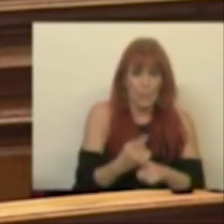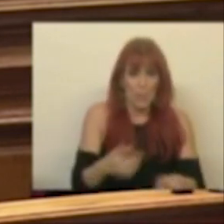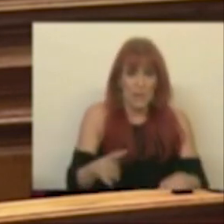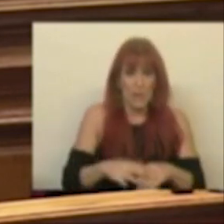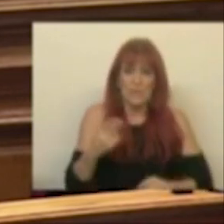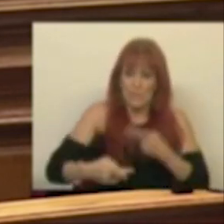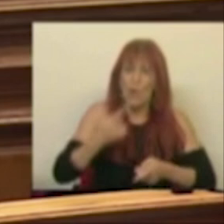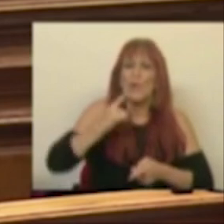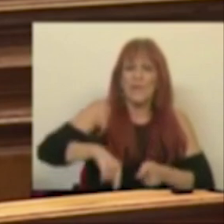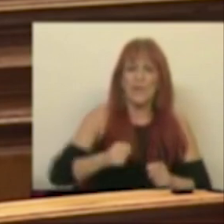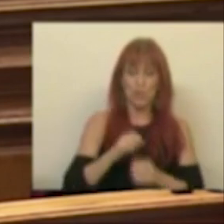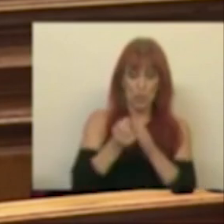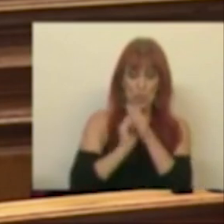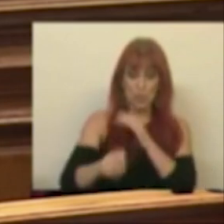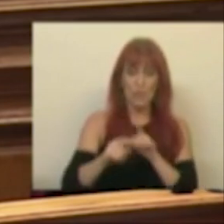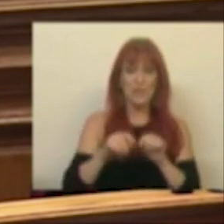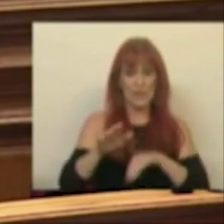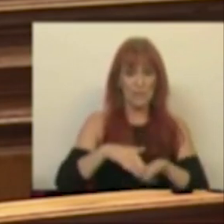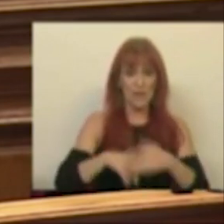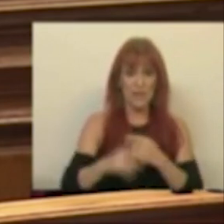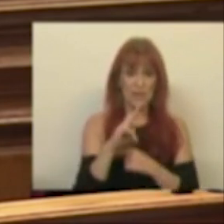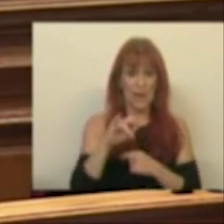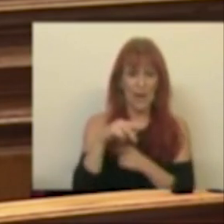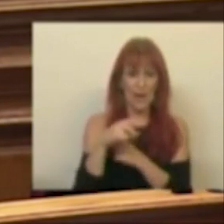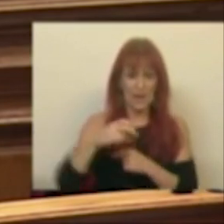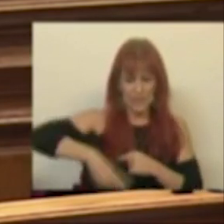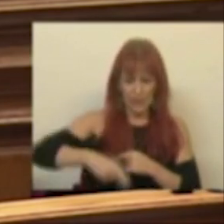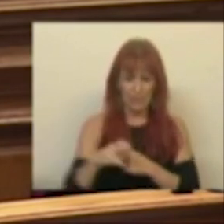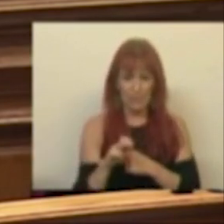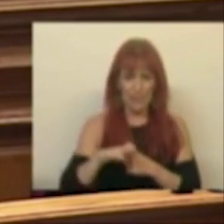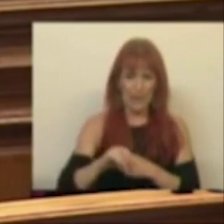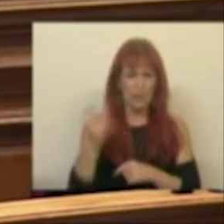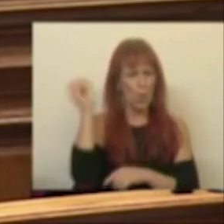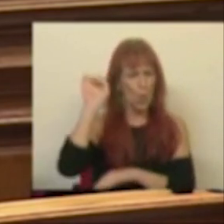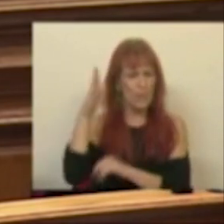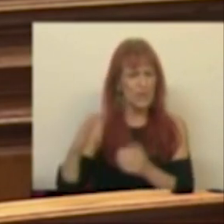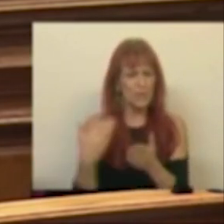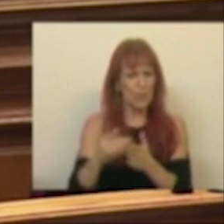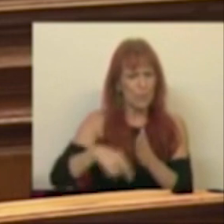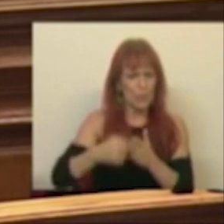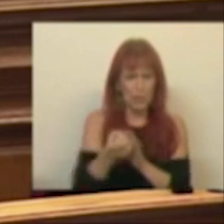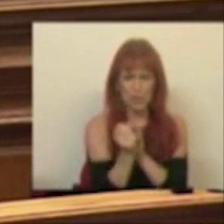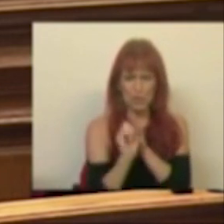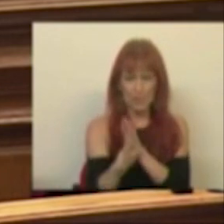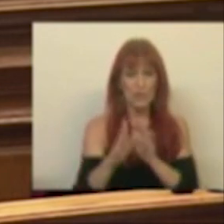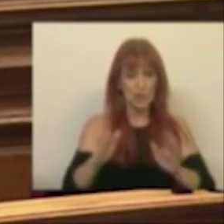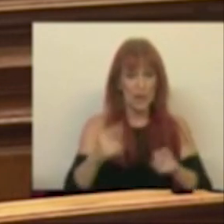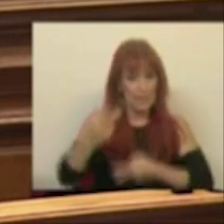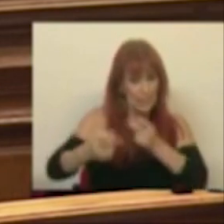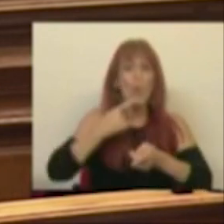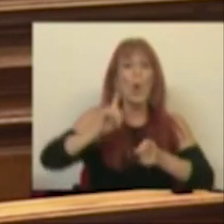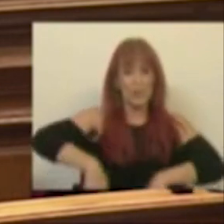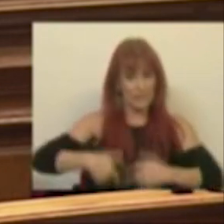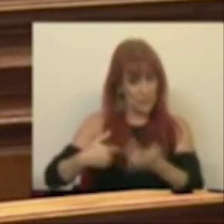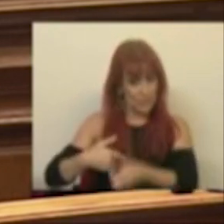sentido a reapreciação do despacho proferido no caso Rita Marques, tendo em conta que o PAN já tinha proposto a revogação do despacho e que fosse reapreciado